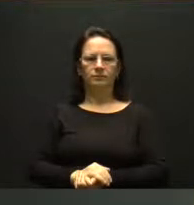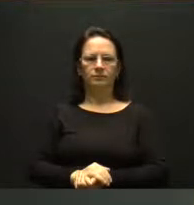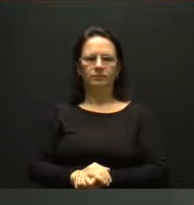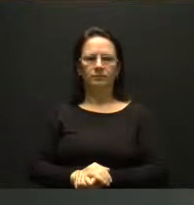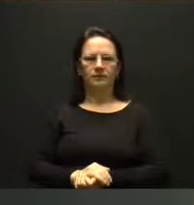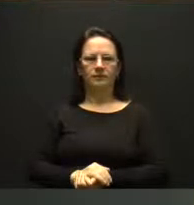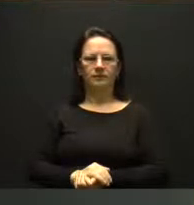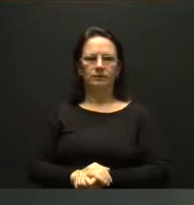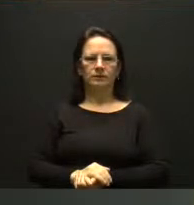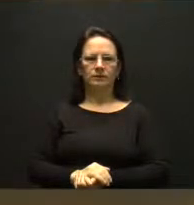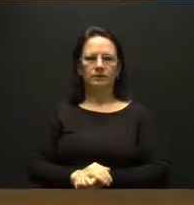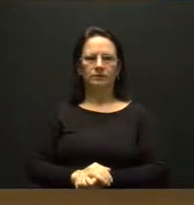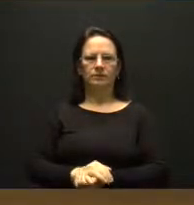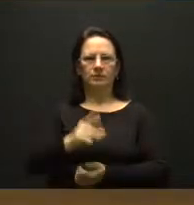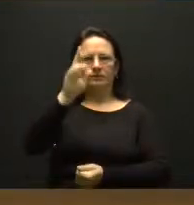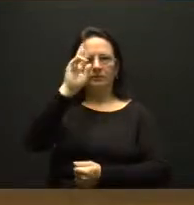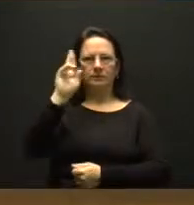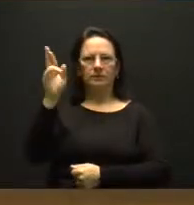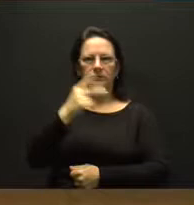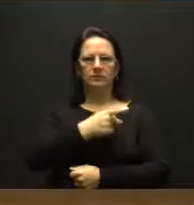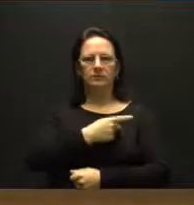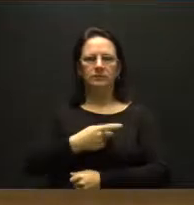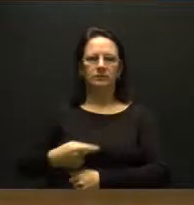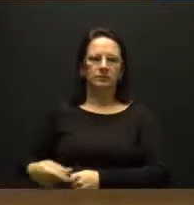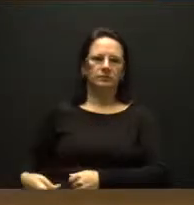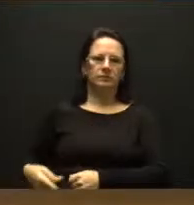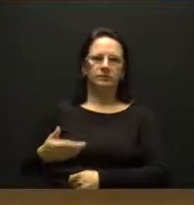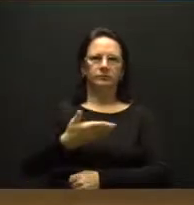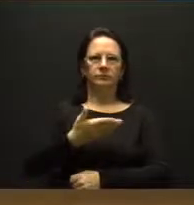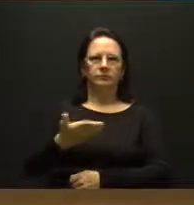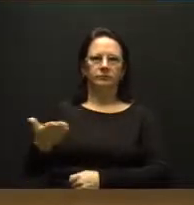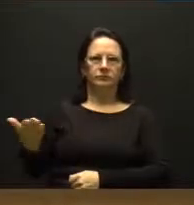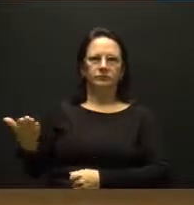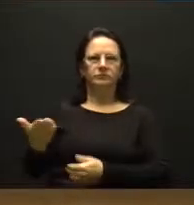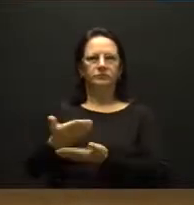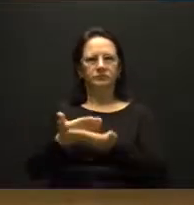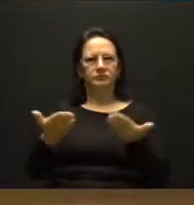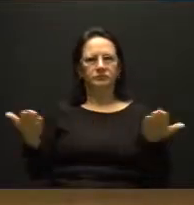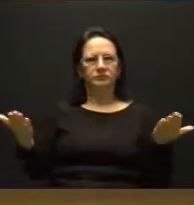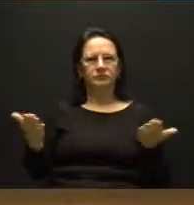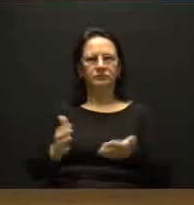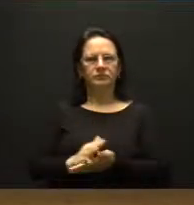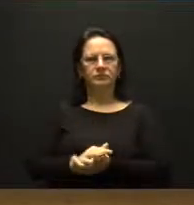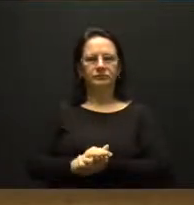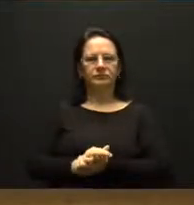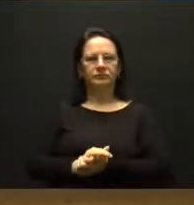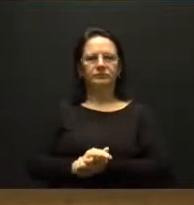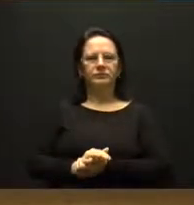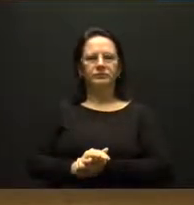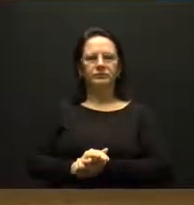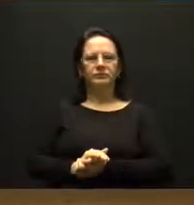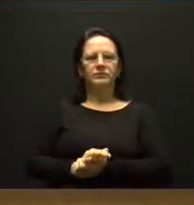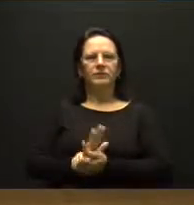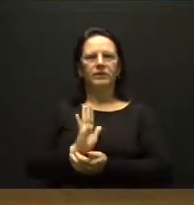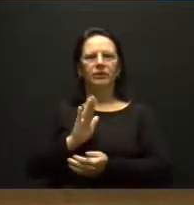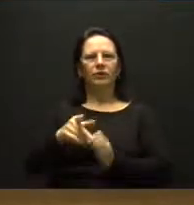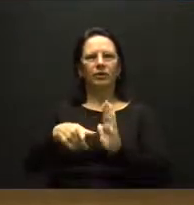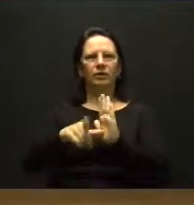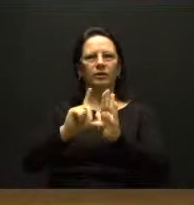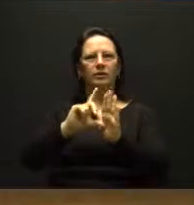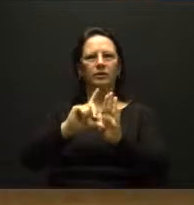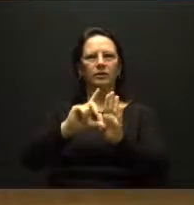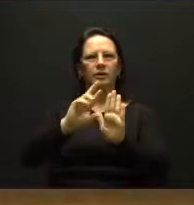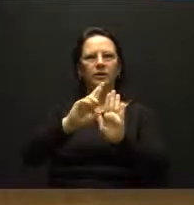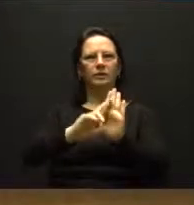o presente novos vereadores era vereador e a todos sobre grande já quero aqui um texto meu